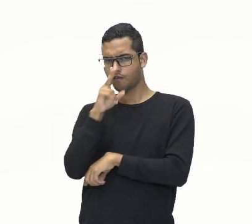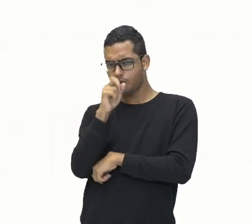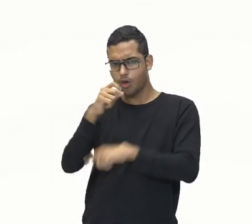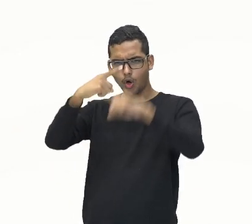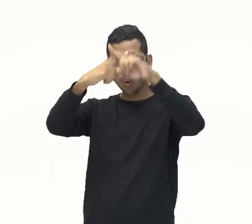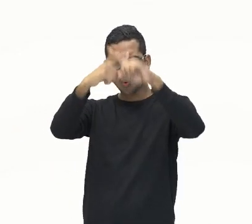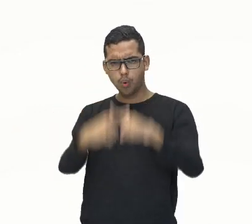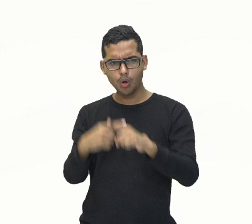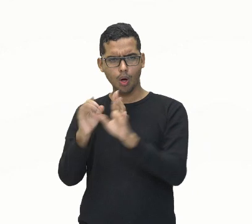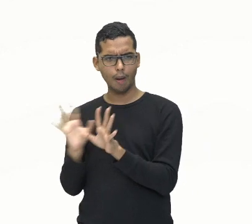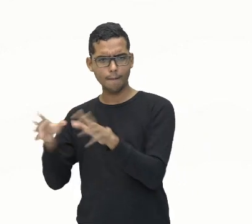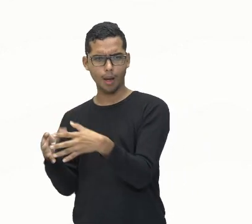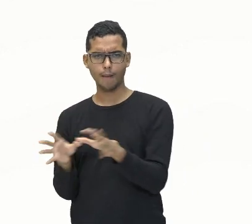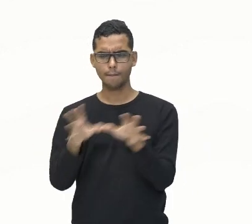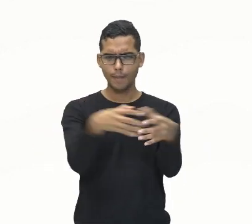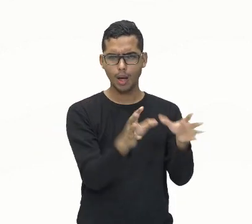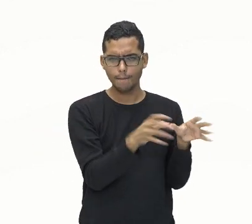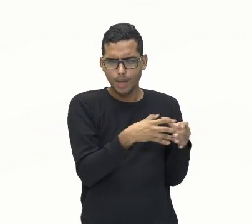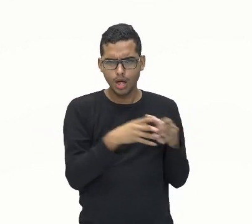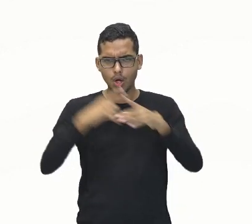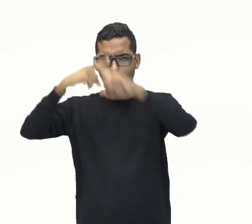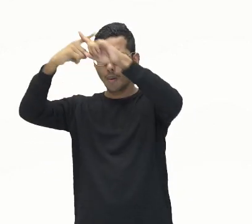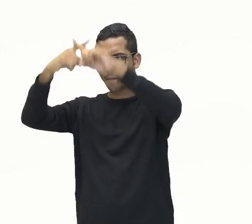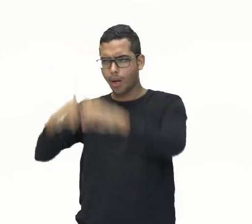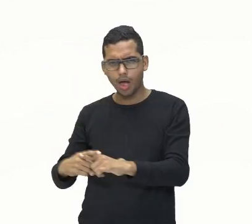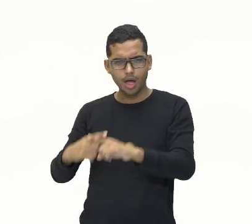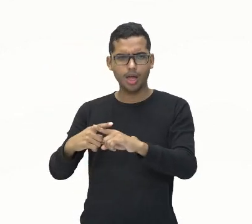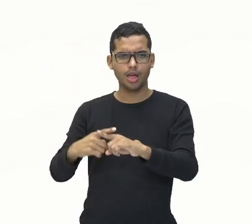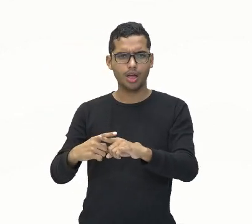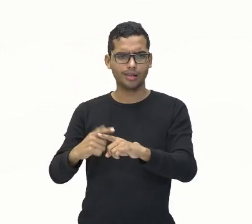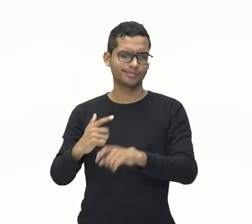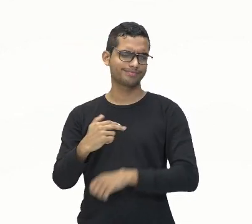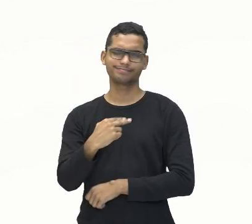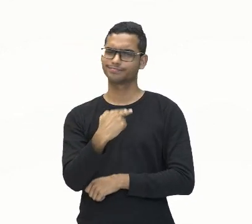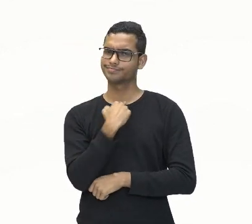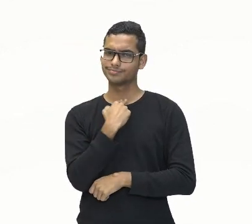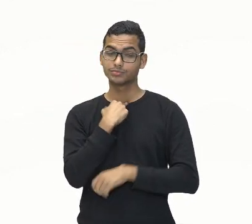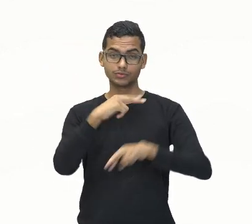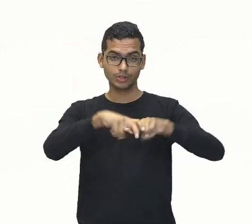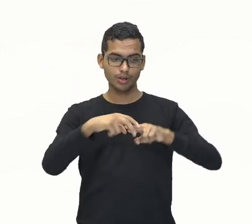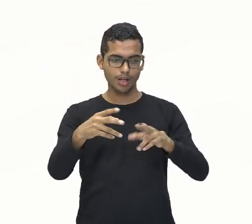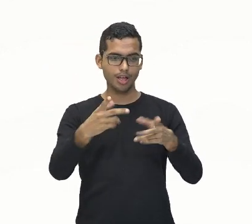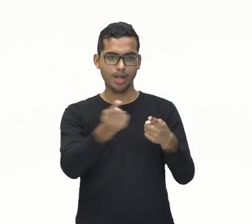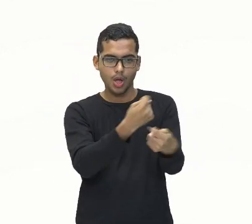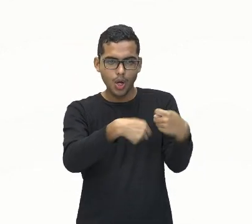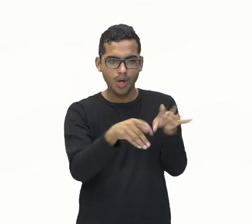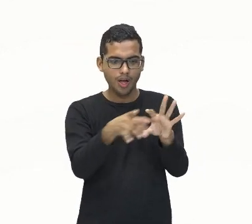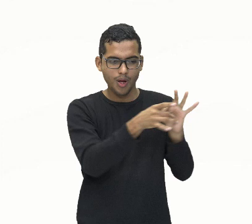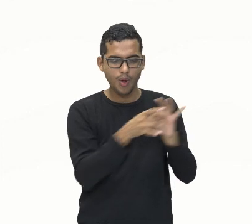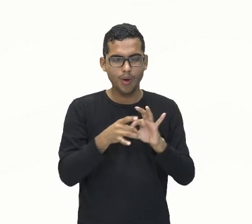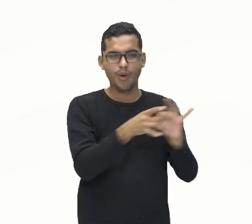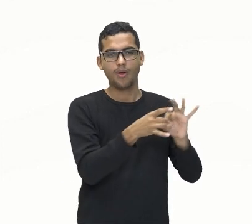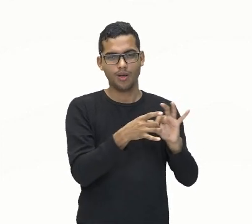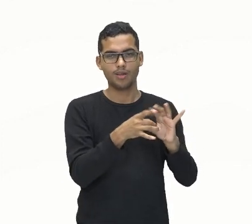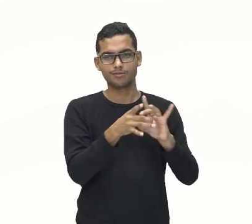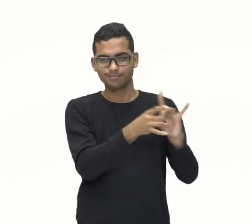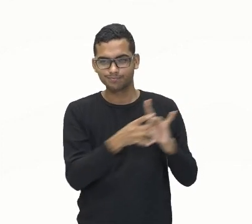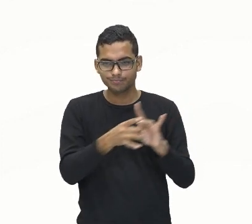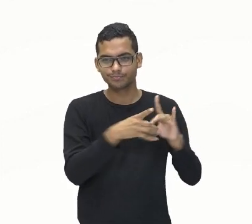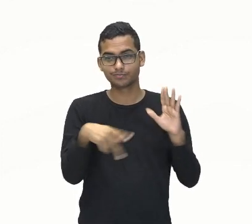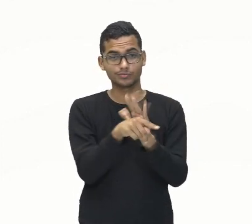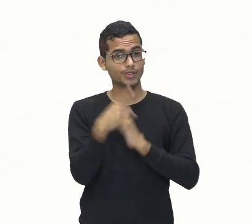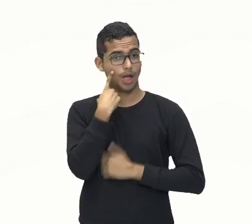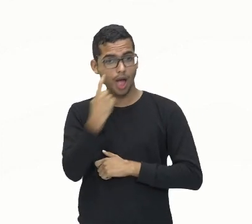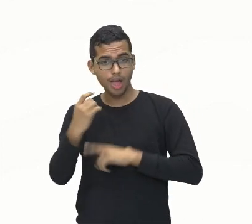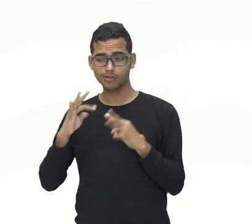com grupos de economias unidas entre si. A isso equivale dizer que é de interesse de todos